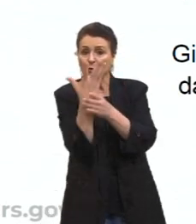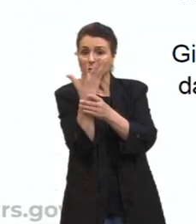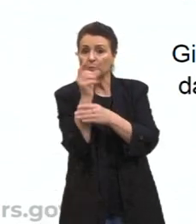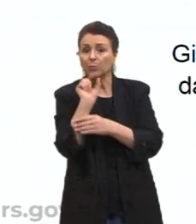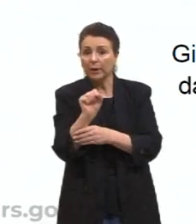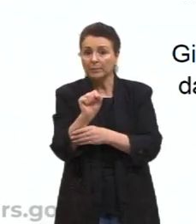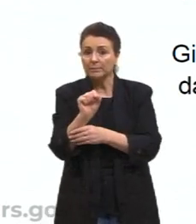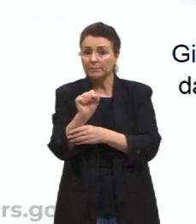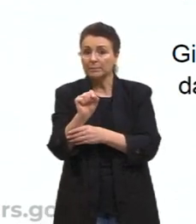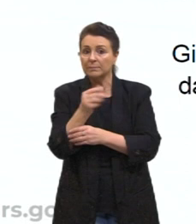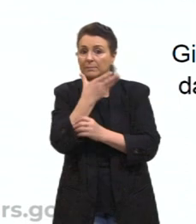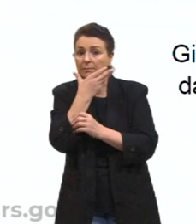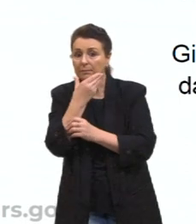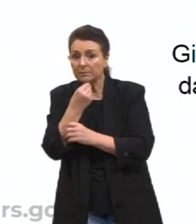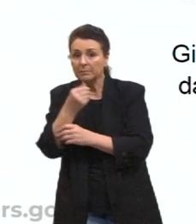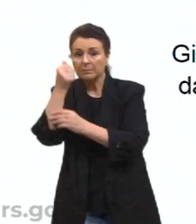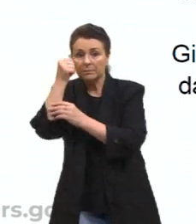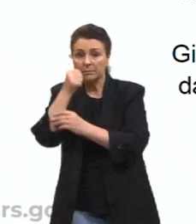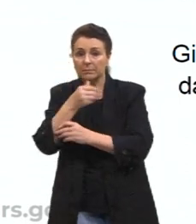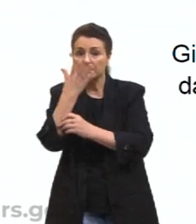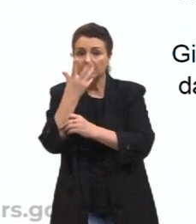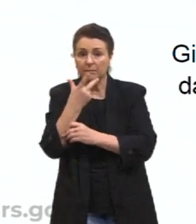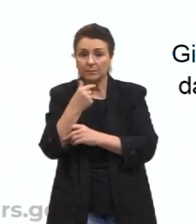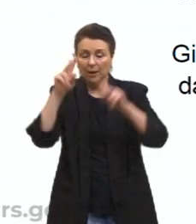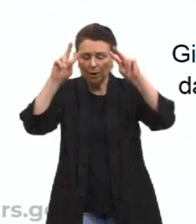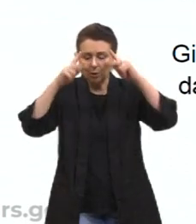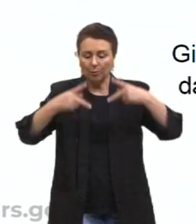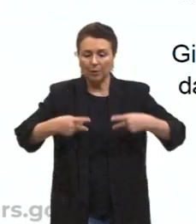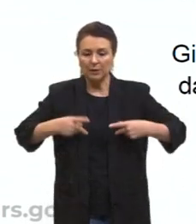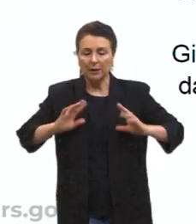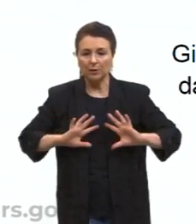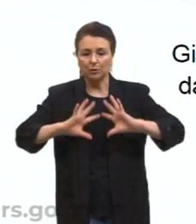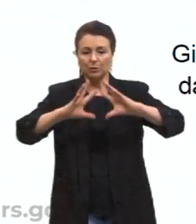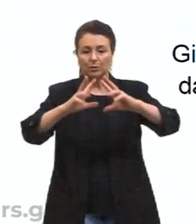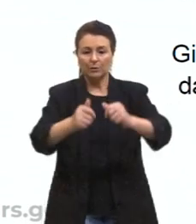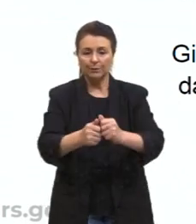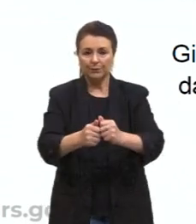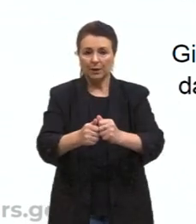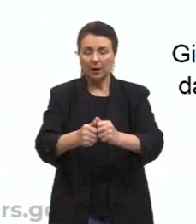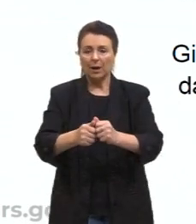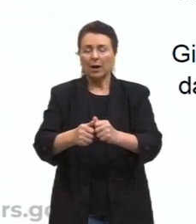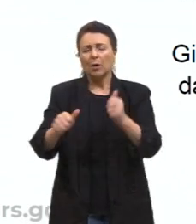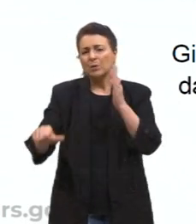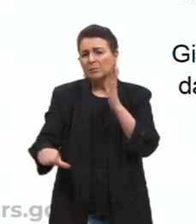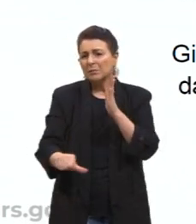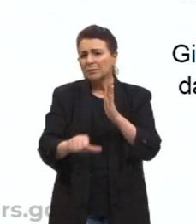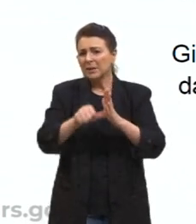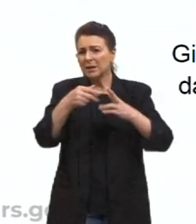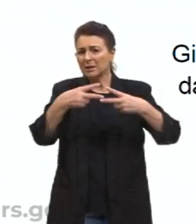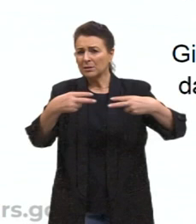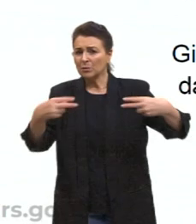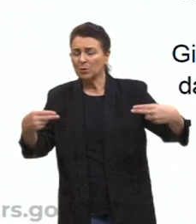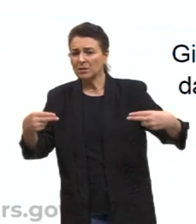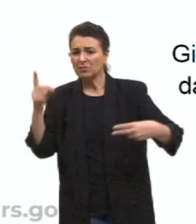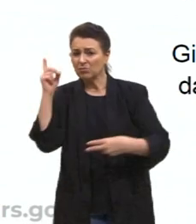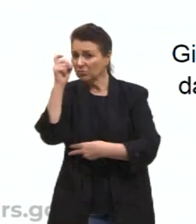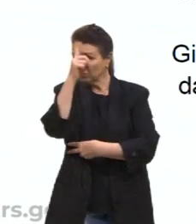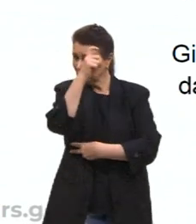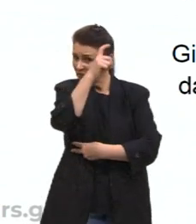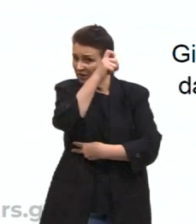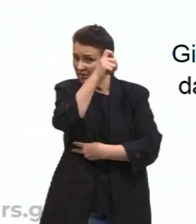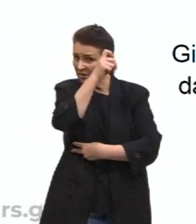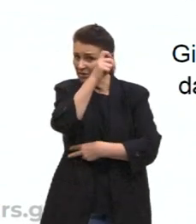então Aqueles primeiros primeiros enfrentamentos do ser humano em relação a a natureza